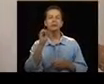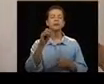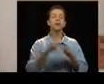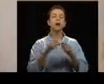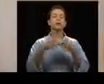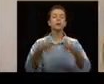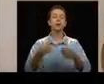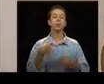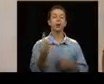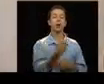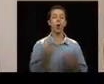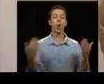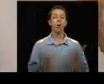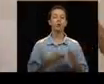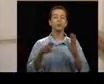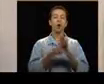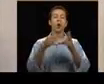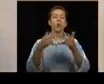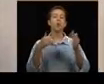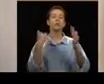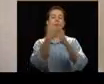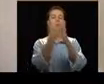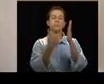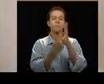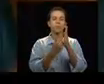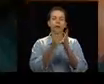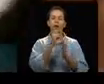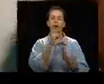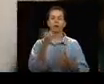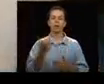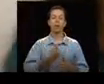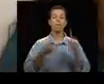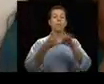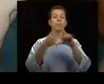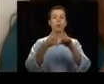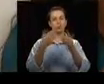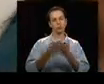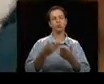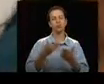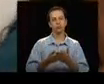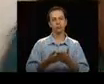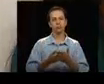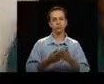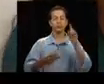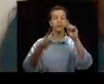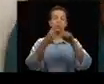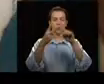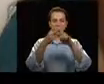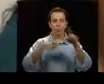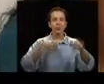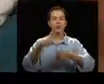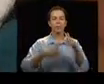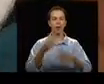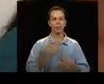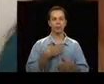para nós aqui, dessas coisas ou de mais alguma coisa que você não falar? Em primeiro lugar, estudo, né? E segundo, para mim, é